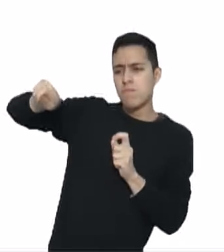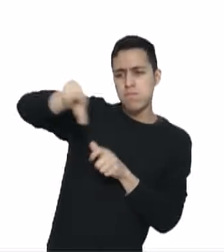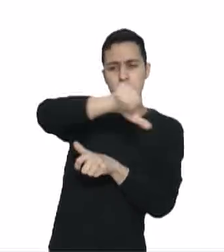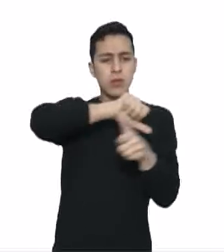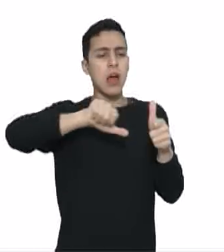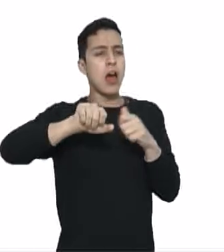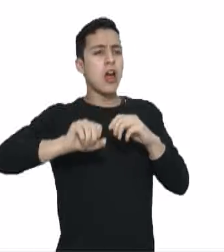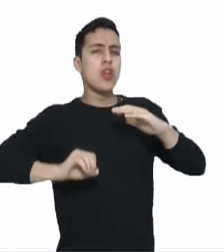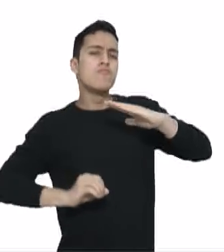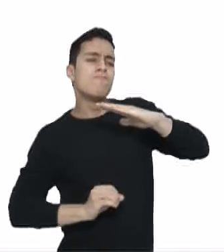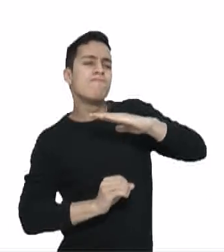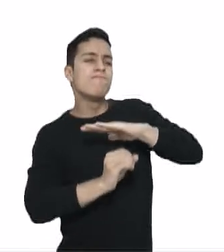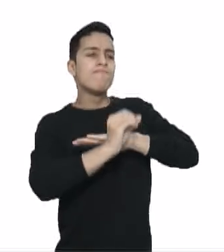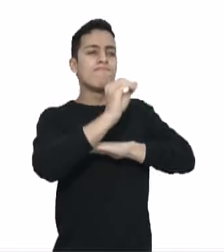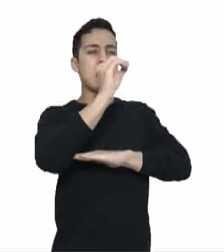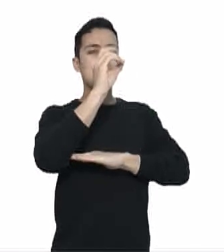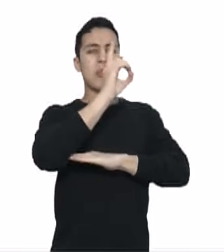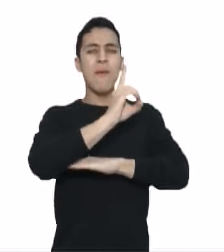manhãs de domingo.